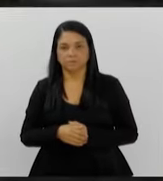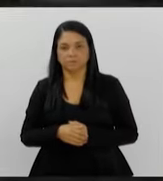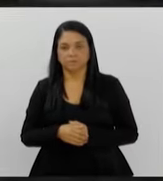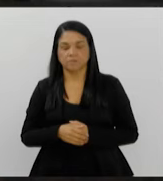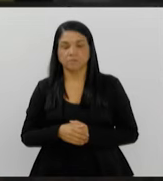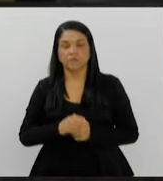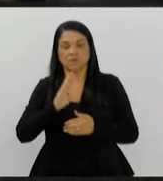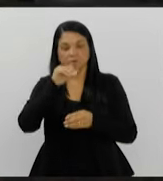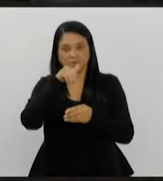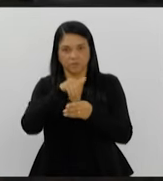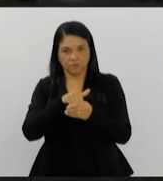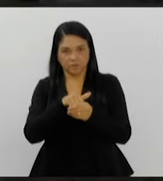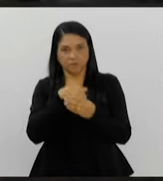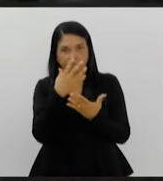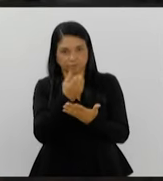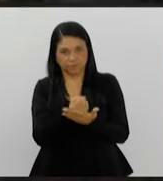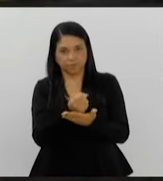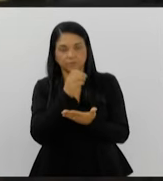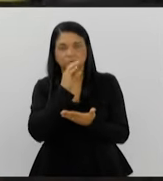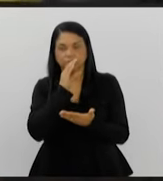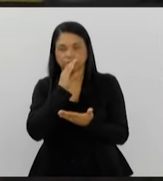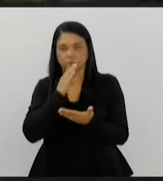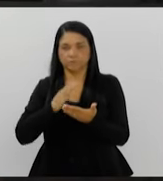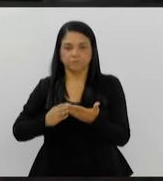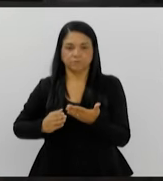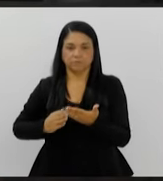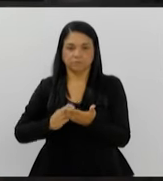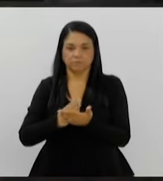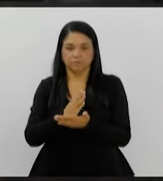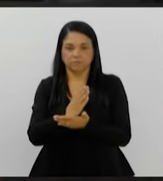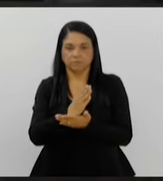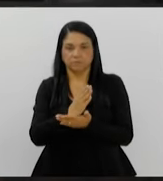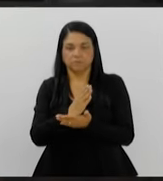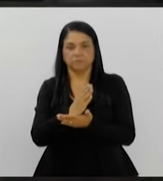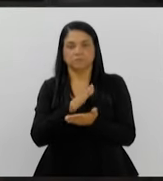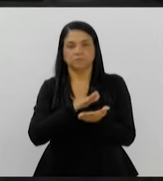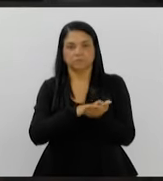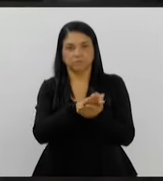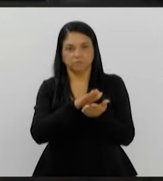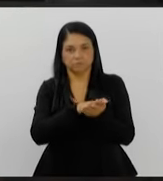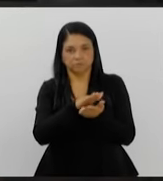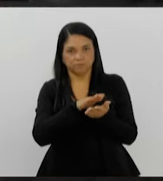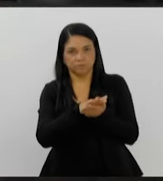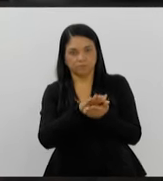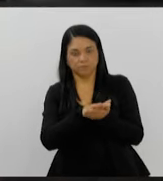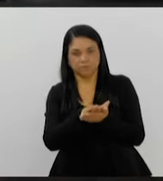em votação senhores que apra Man como estão aprovado vai a